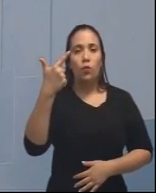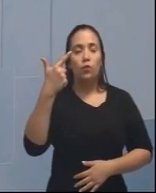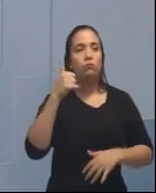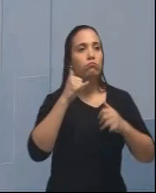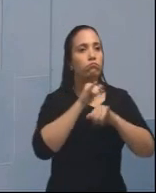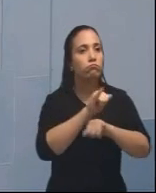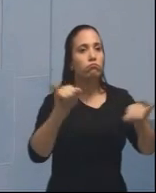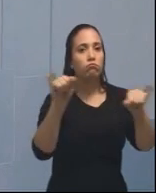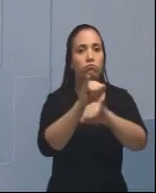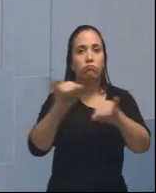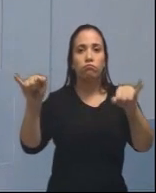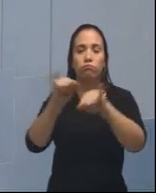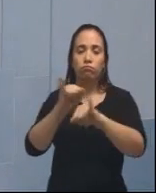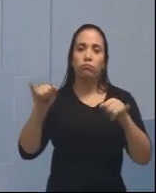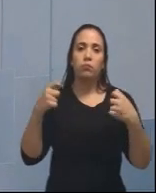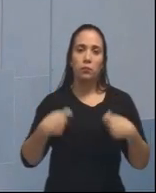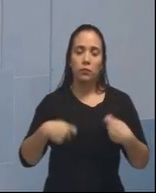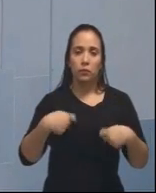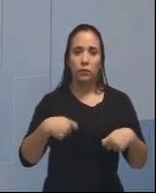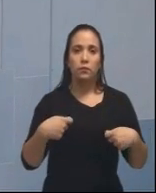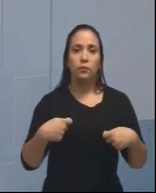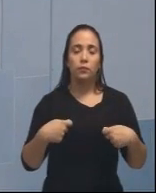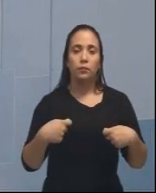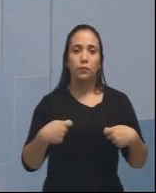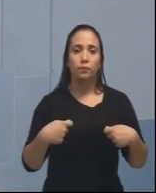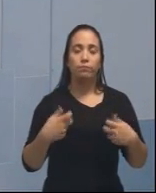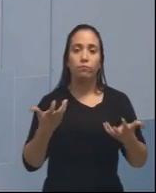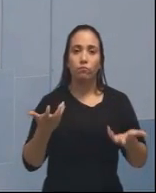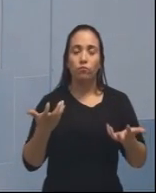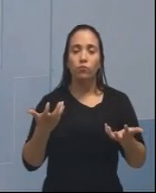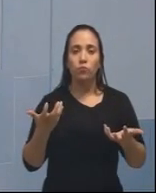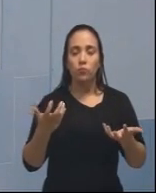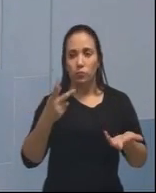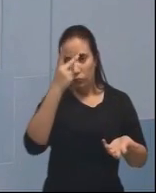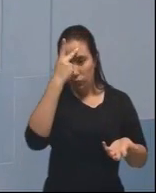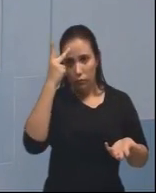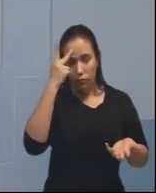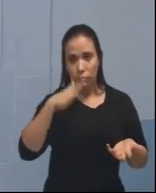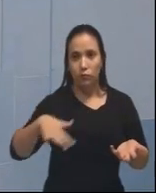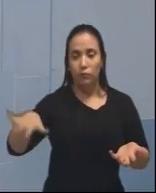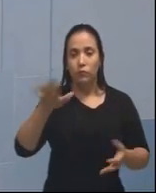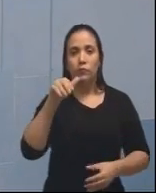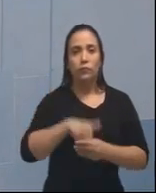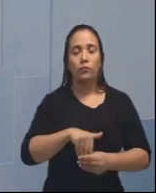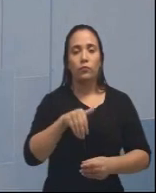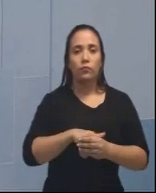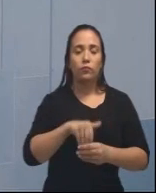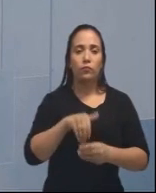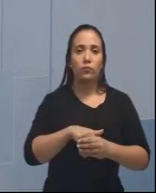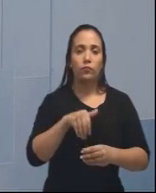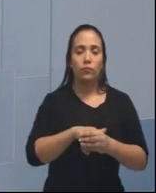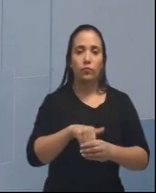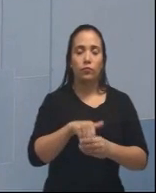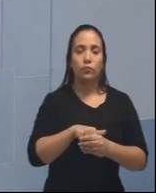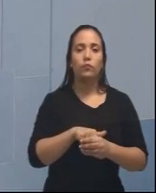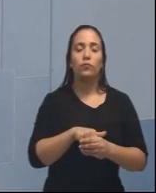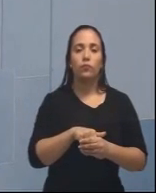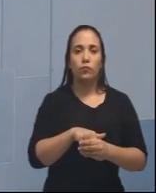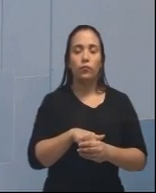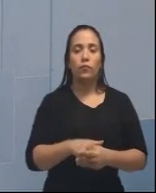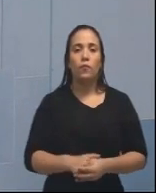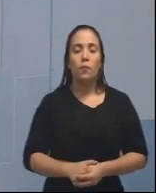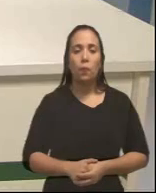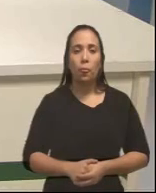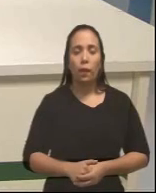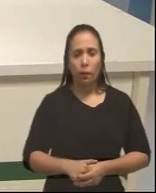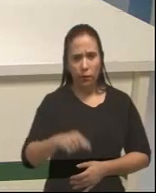na cabeça do eleitor e traga, literalmente, mais voto para as candidaturas proporcionais. Mas você prestou proporcionais.